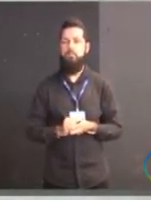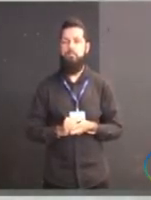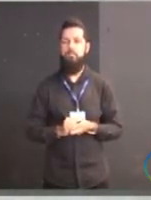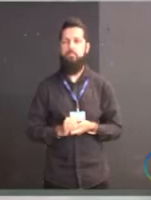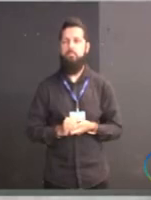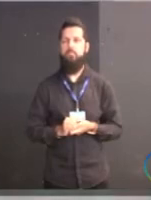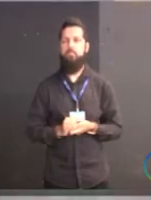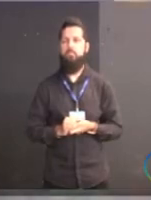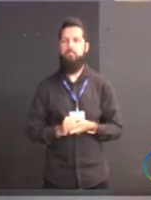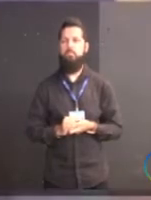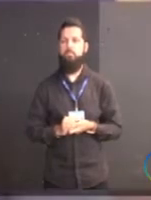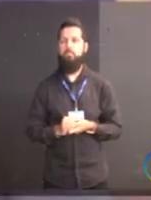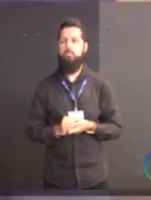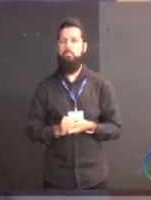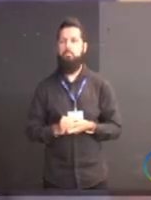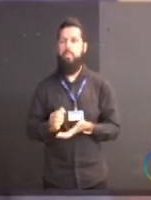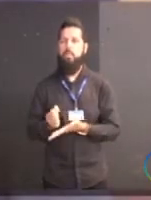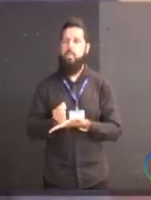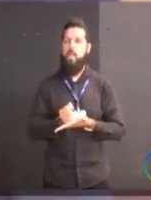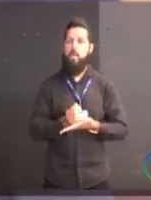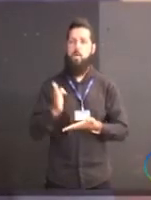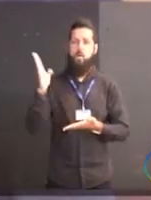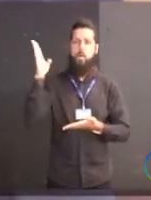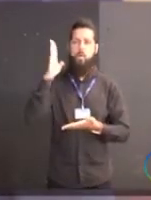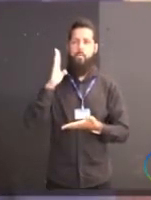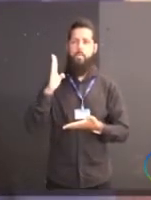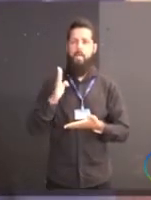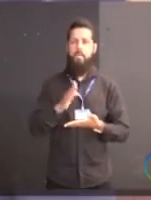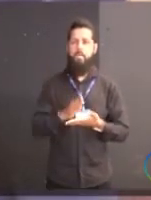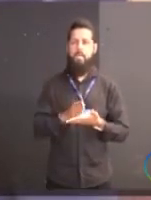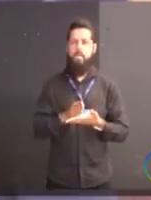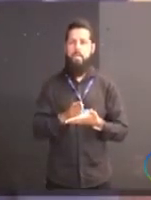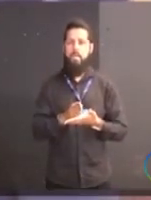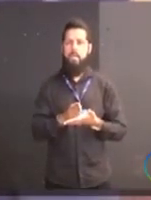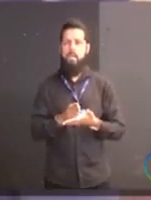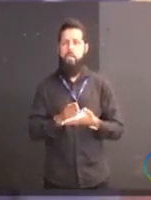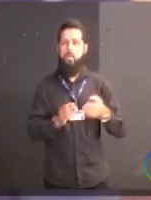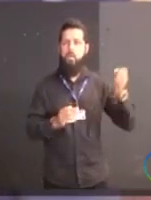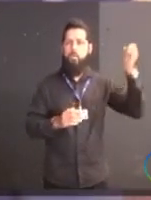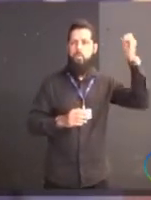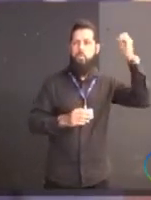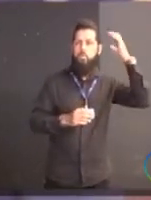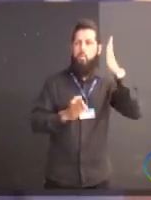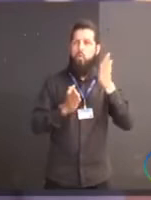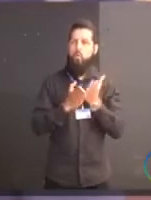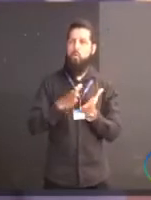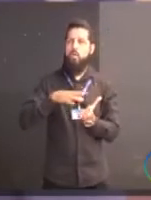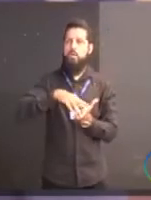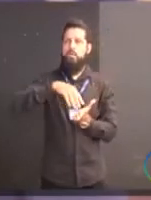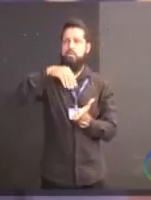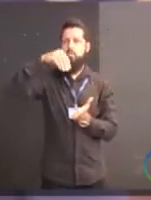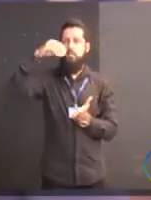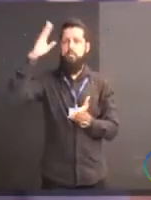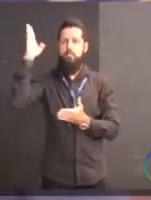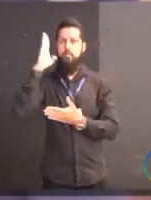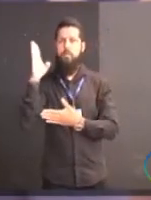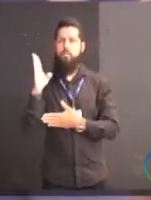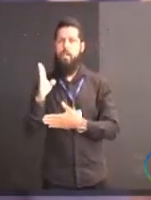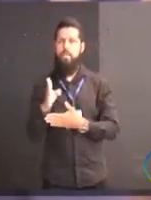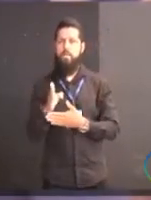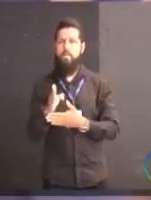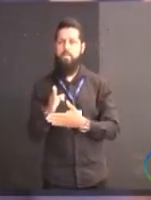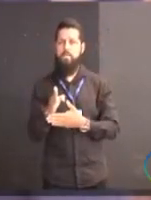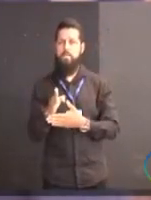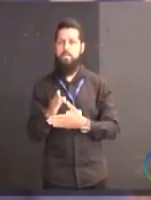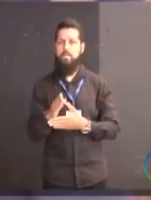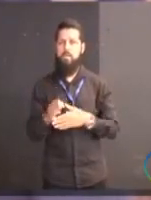Brasil através do espiritismo e está se desenvolvendo de uma tal maneira que o Brasil será, dentro em breve, a